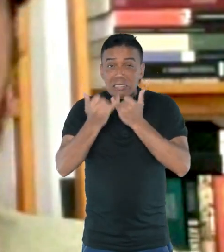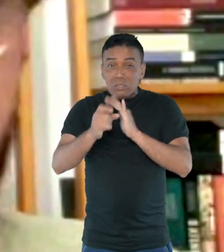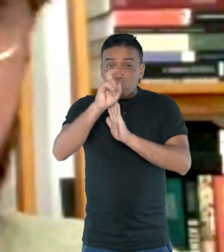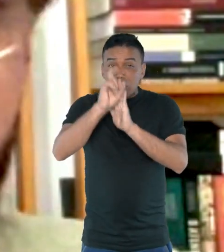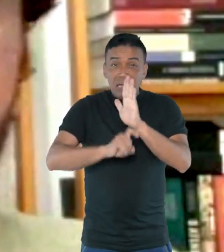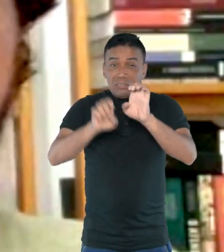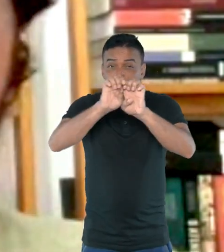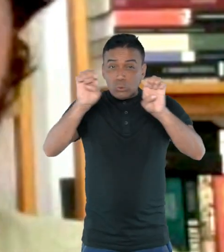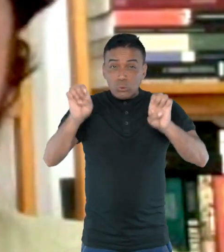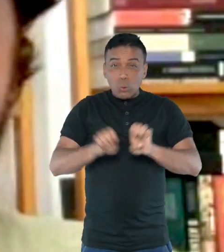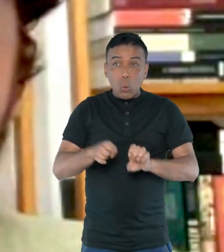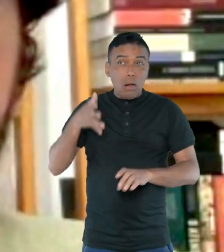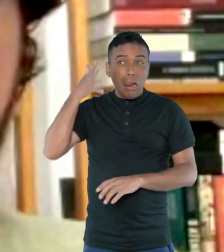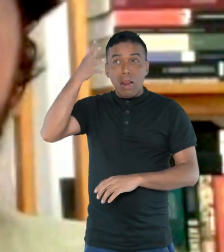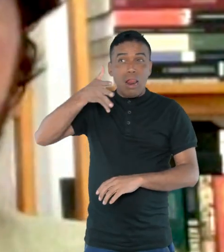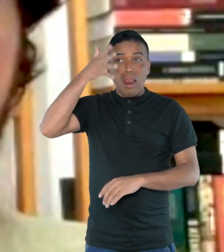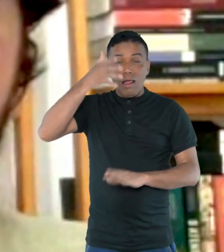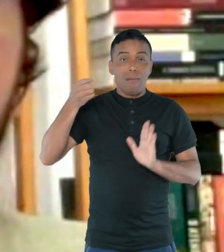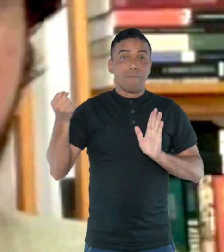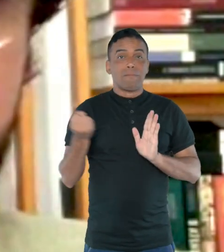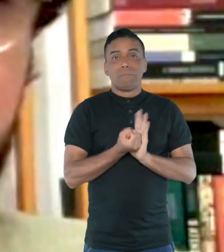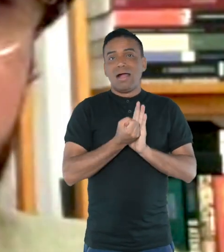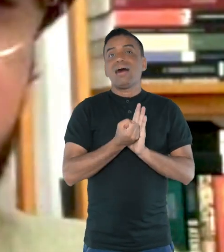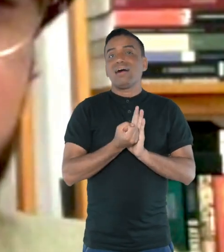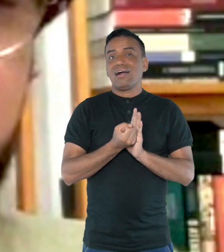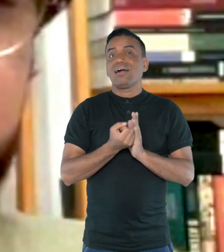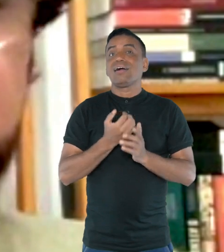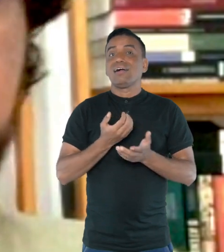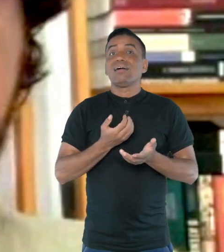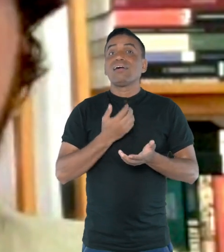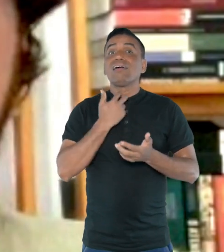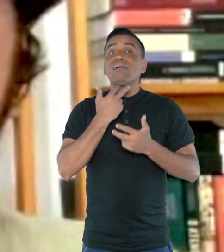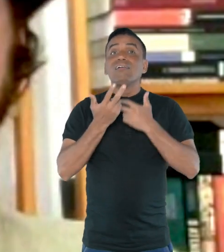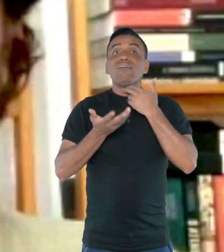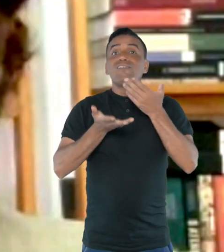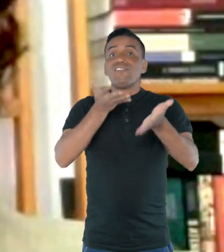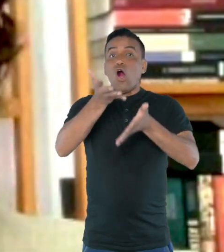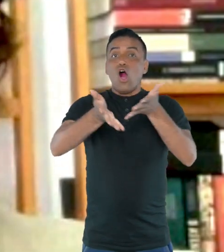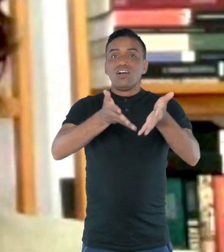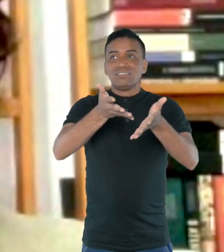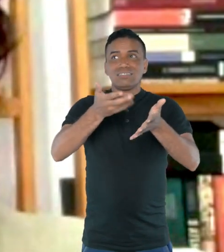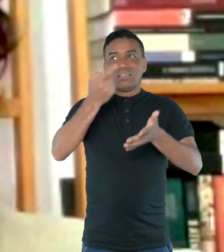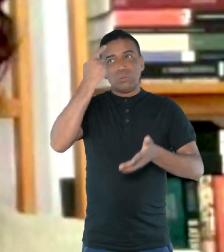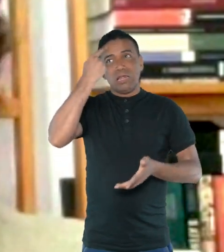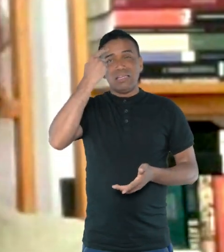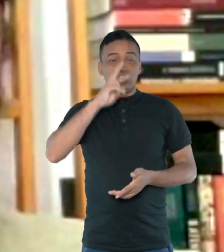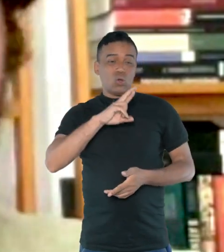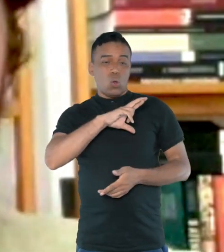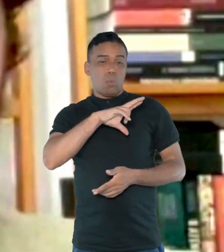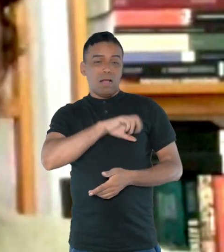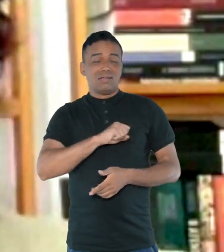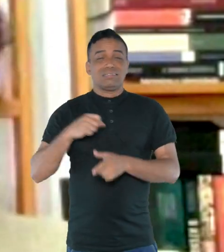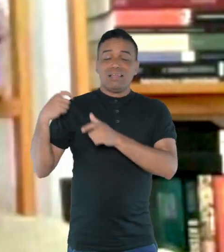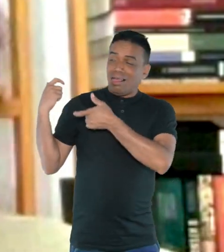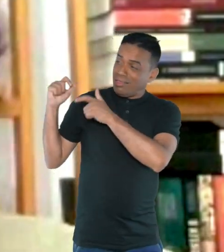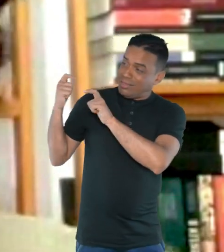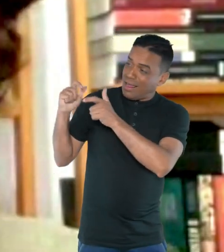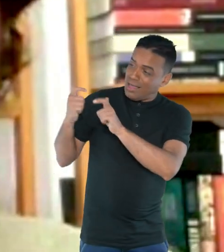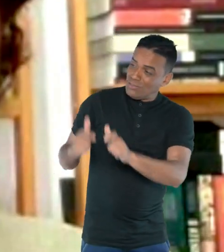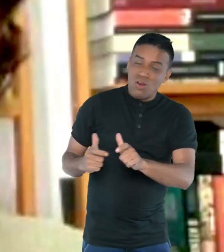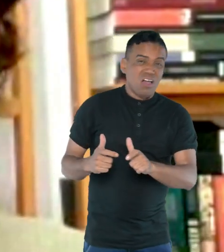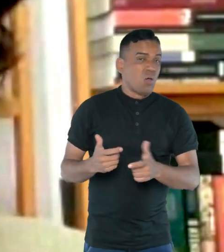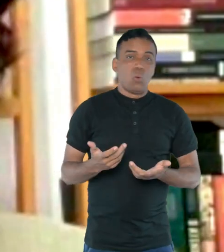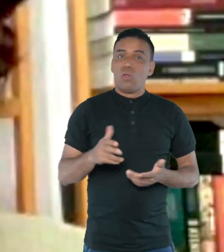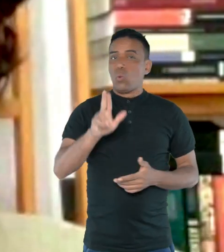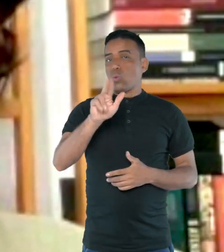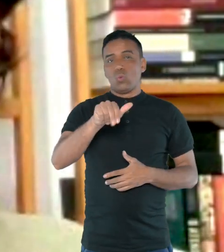mesmo discurso, com as mesmas marcas de vozes, e eu ia acabar caindo na ideia de um romance tradicional. E eu nunca